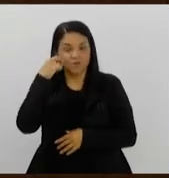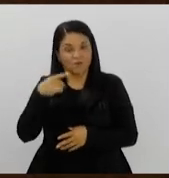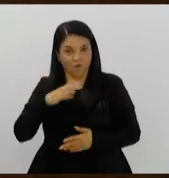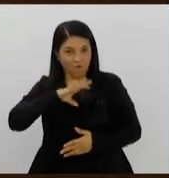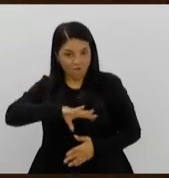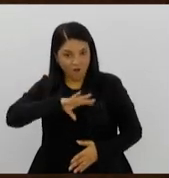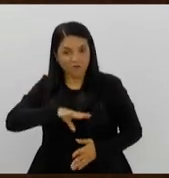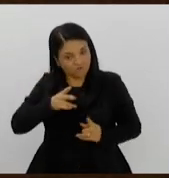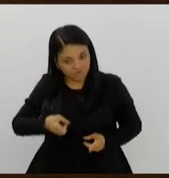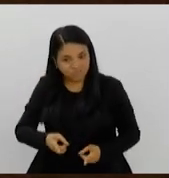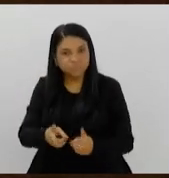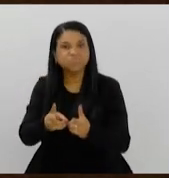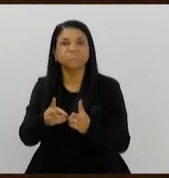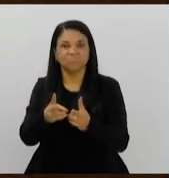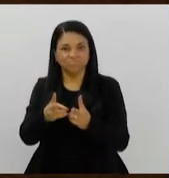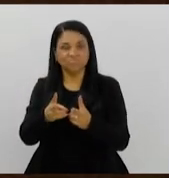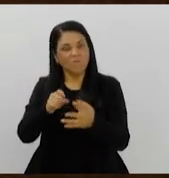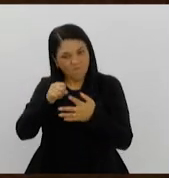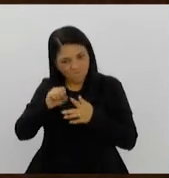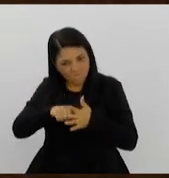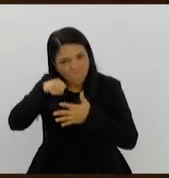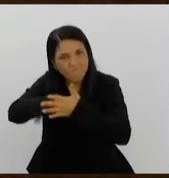esses atletas, ganhou